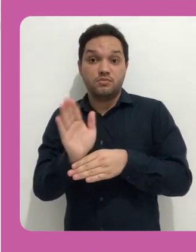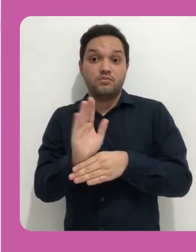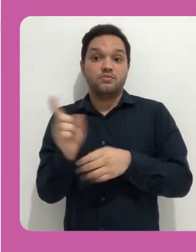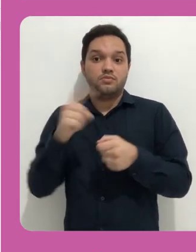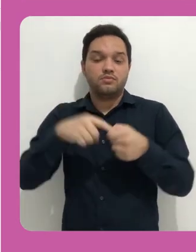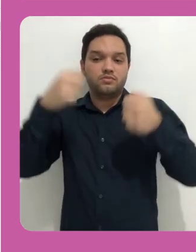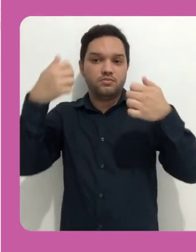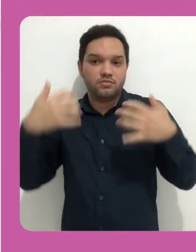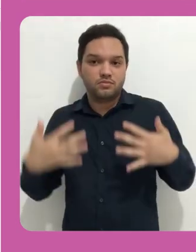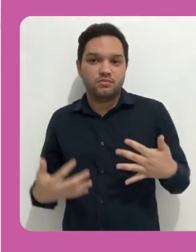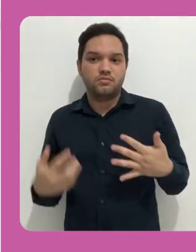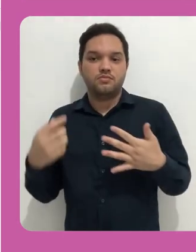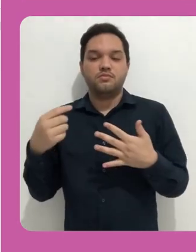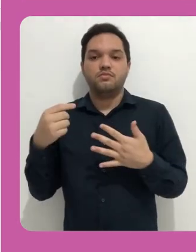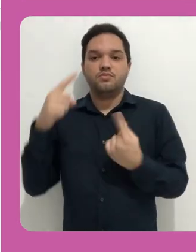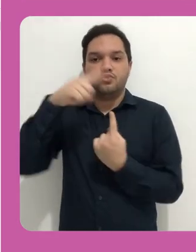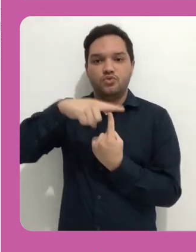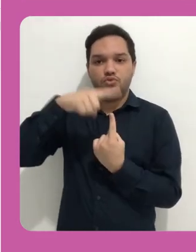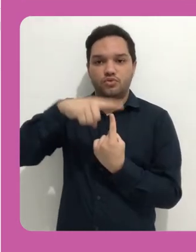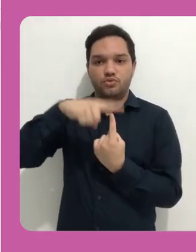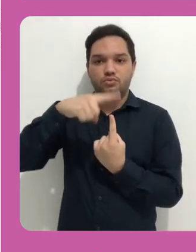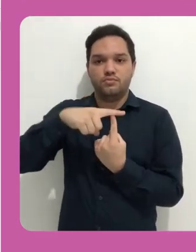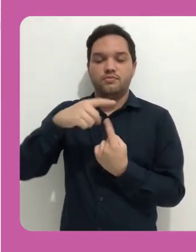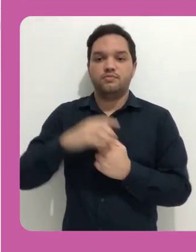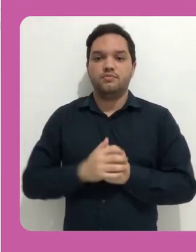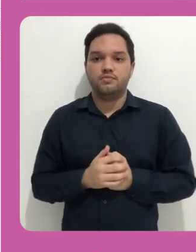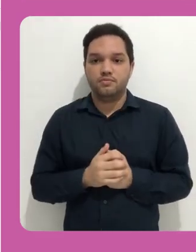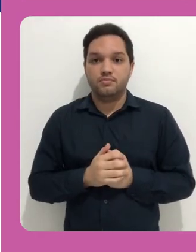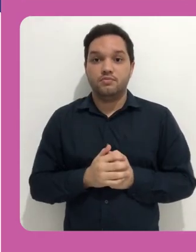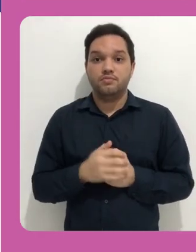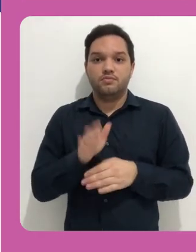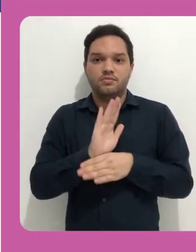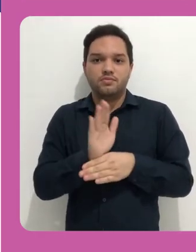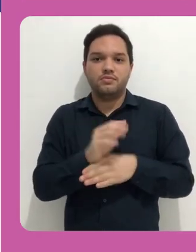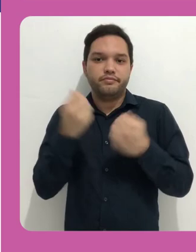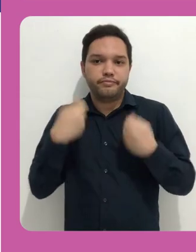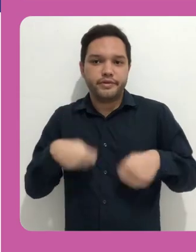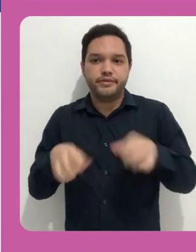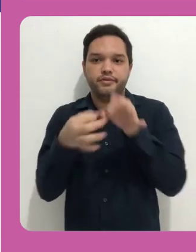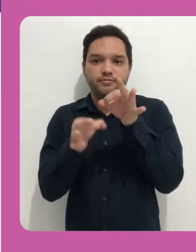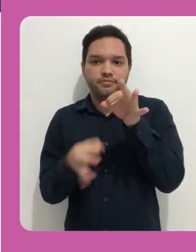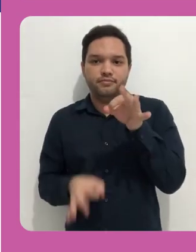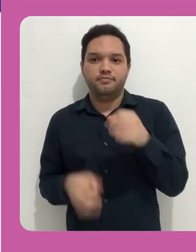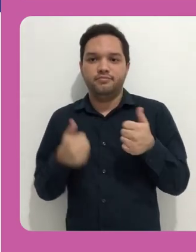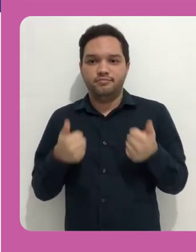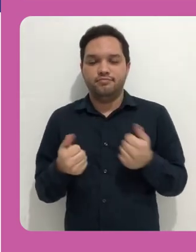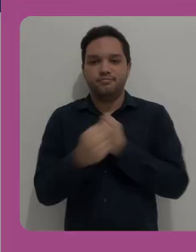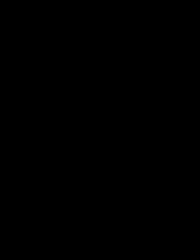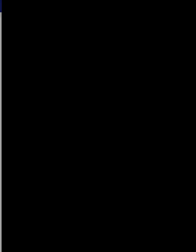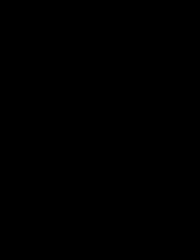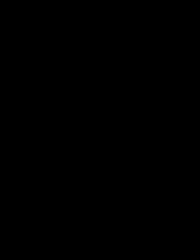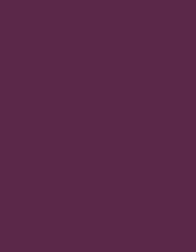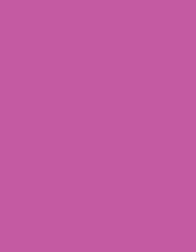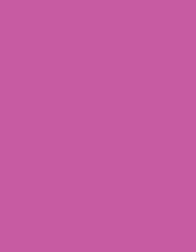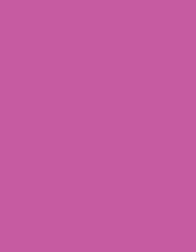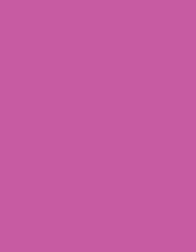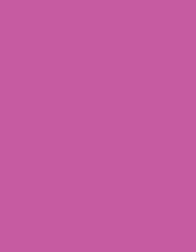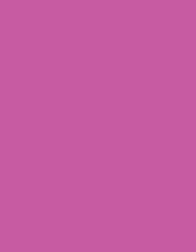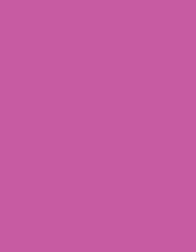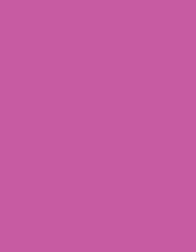Volto no próximo vídeo para falar sobre essas outras quatro tipos aqui, para que esse vídeo não fique tão grande.